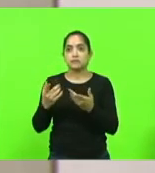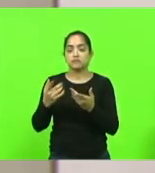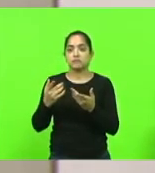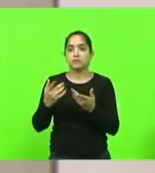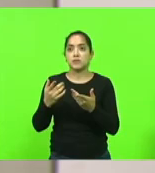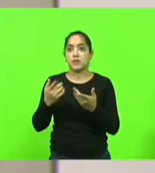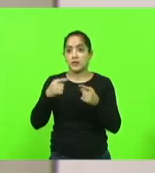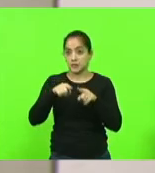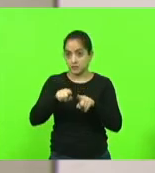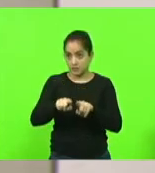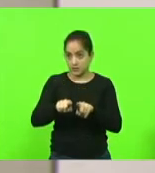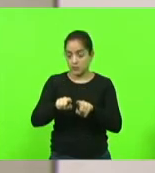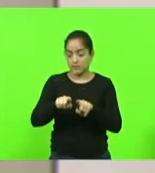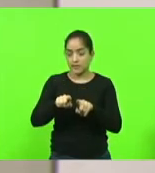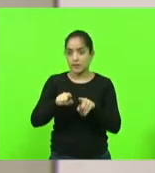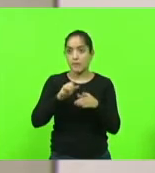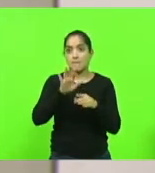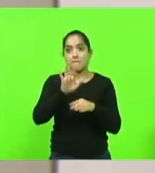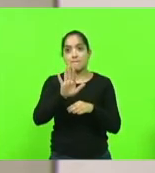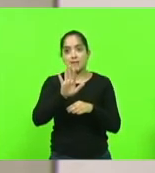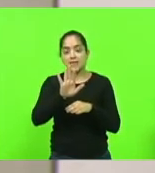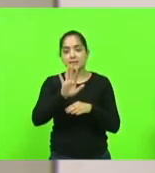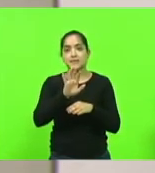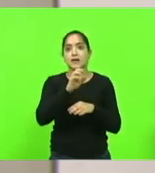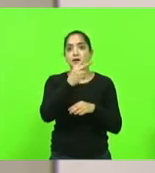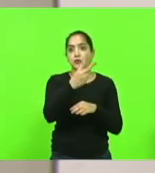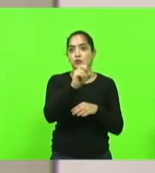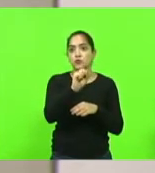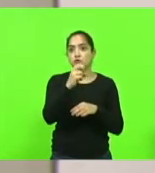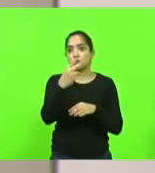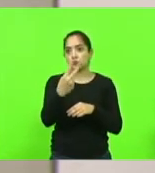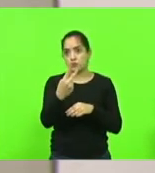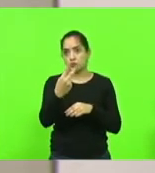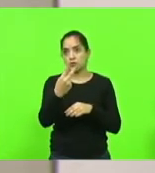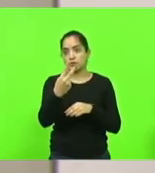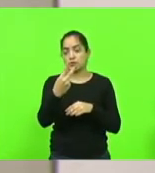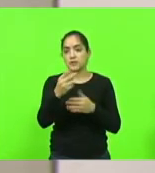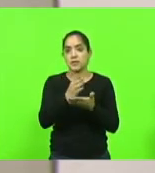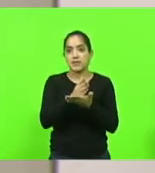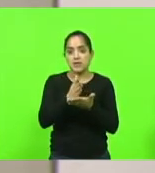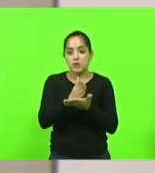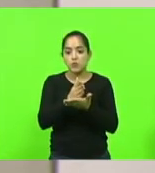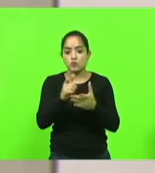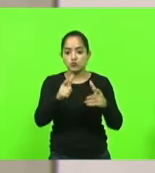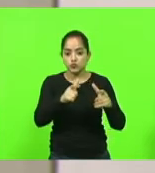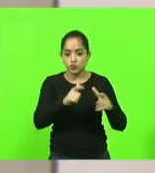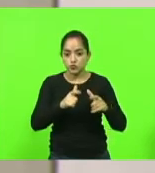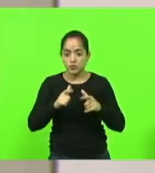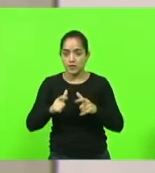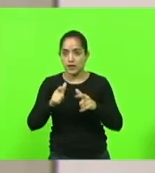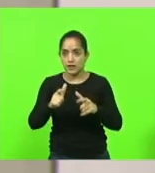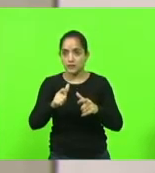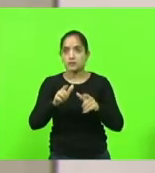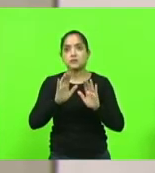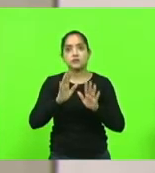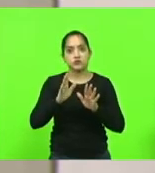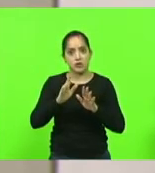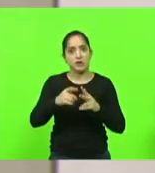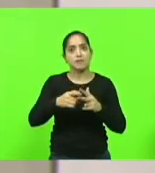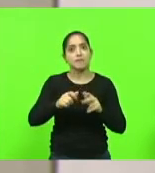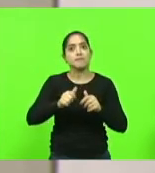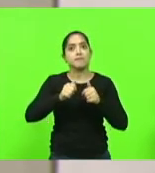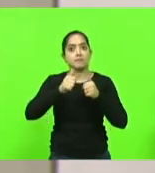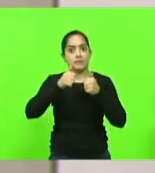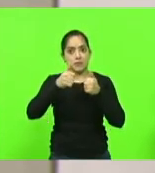para recuperação. Mas a 282, em alguns pontos, já recebeu melhorias.